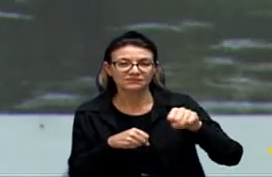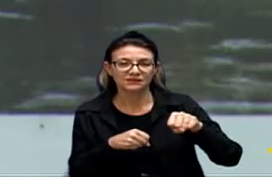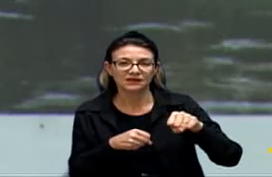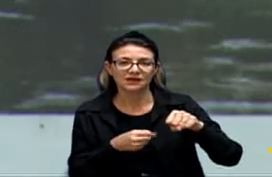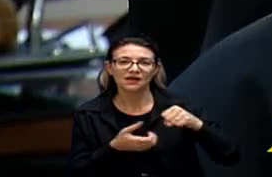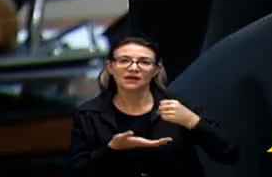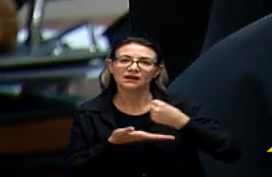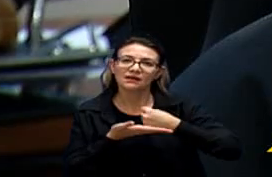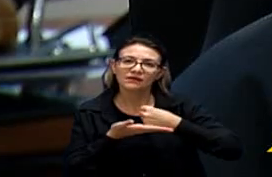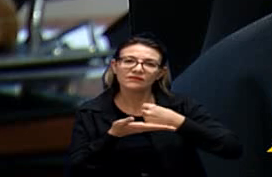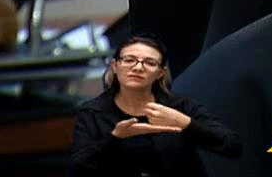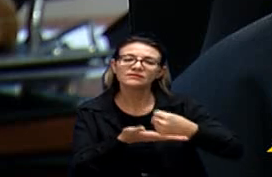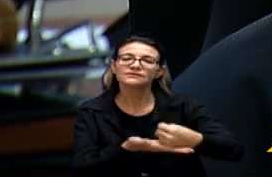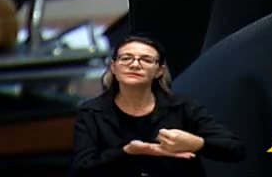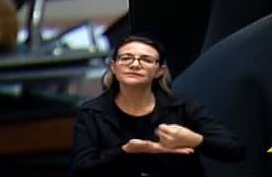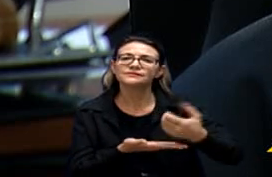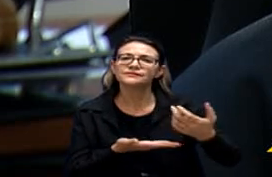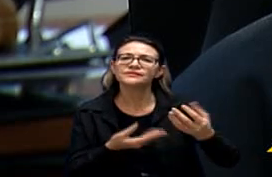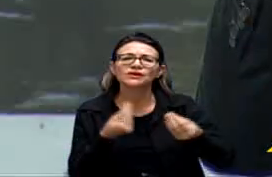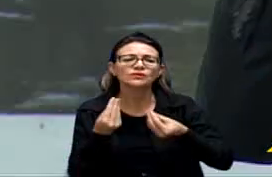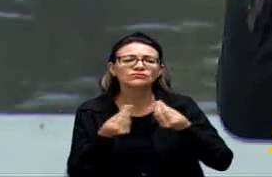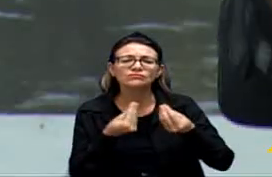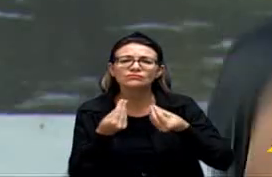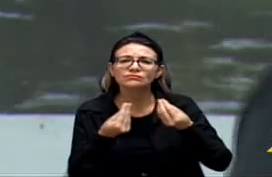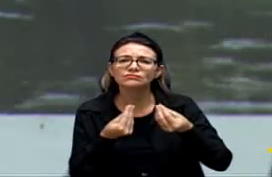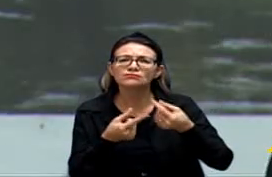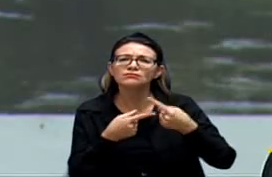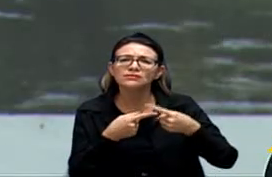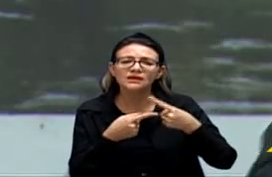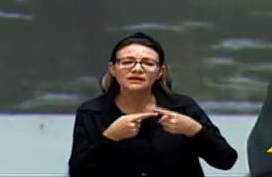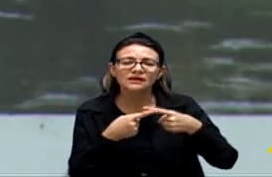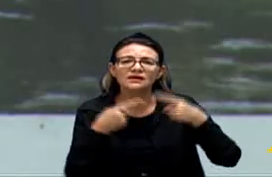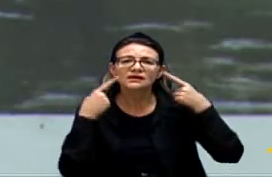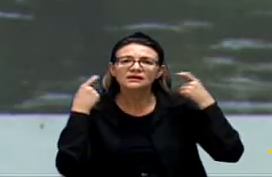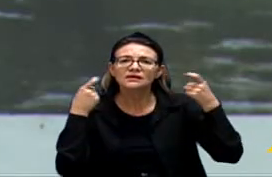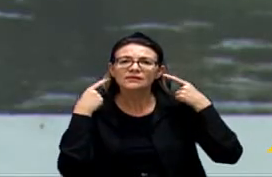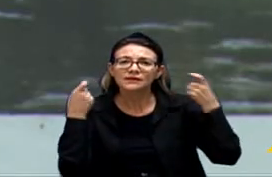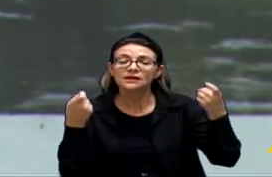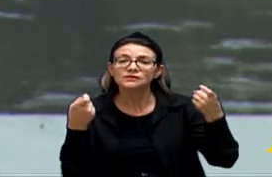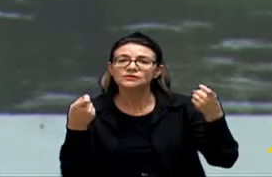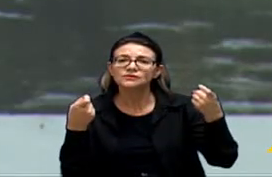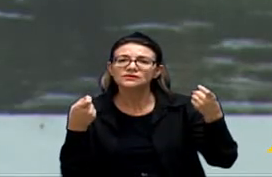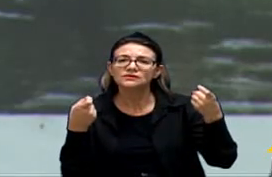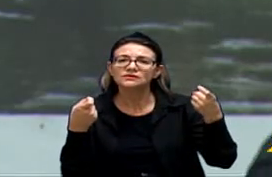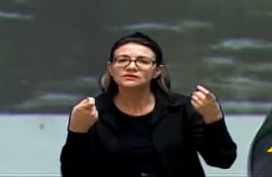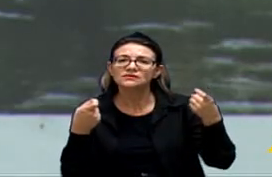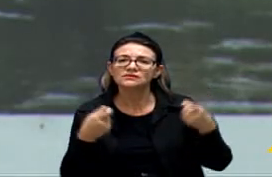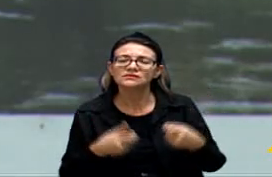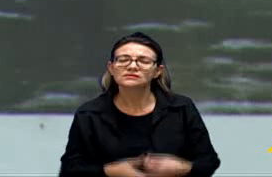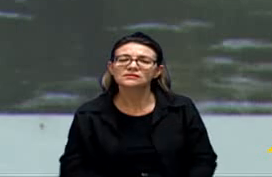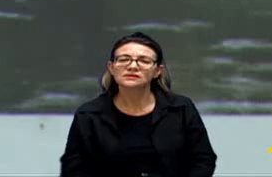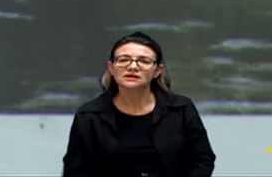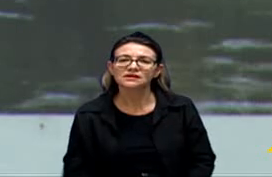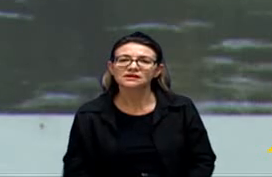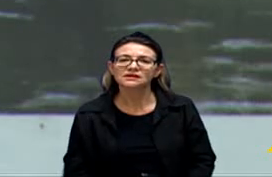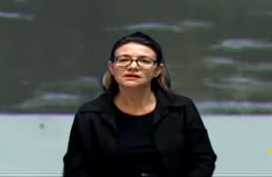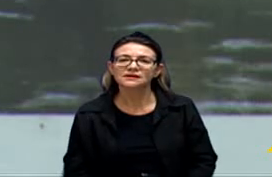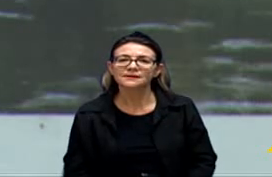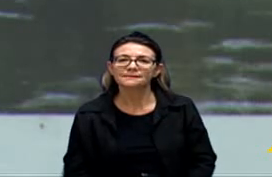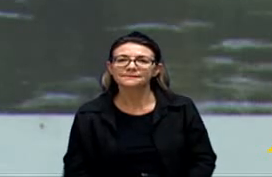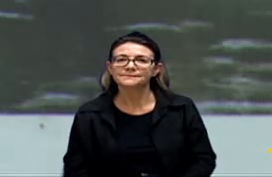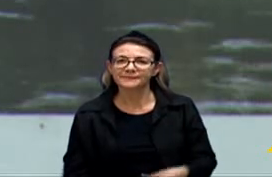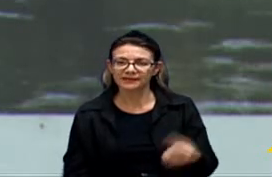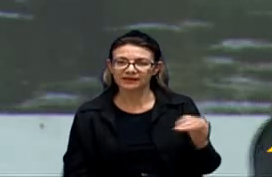poxa vida cara como que você faz isso esse barulho não te perturba Sabe qual foi a resposta dele Eu achei inusitada né ele falou assim olha